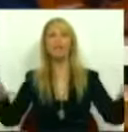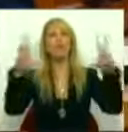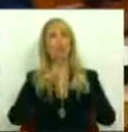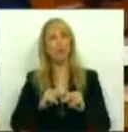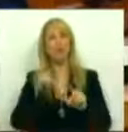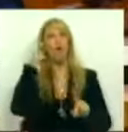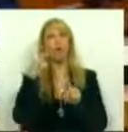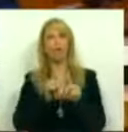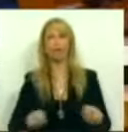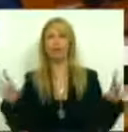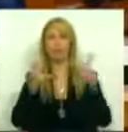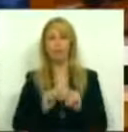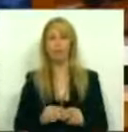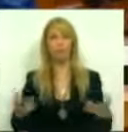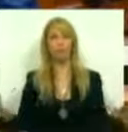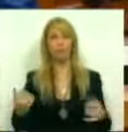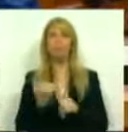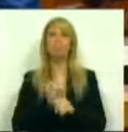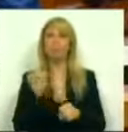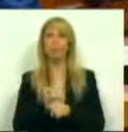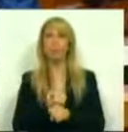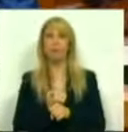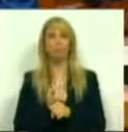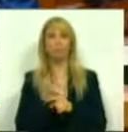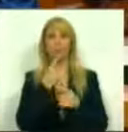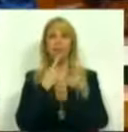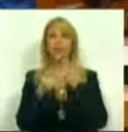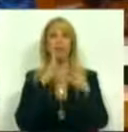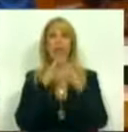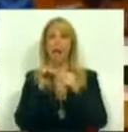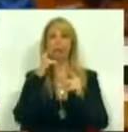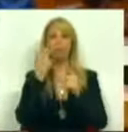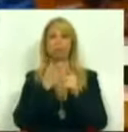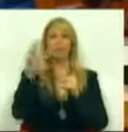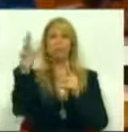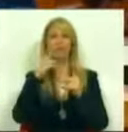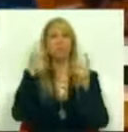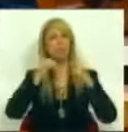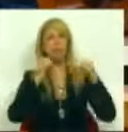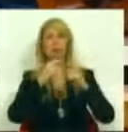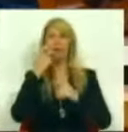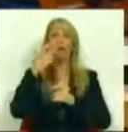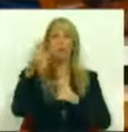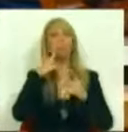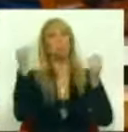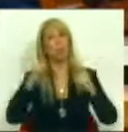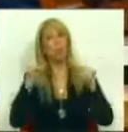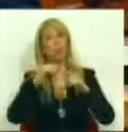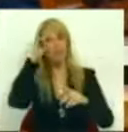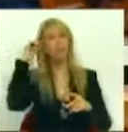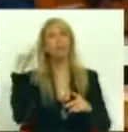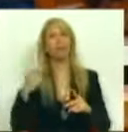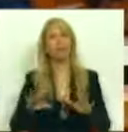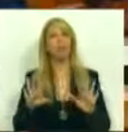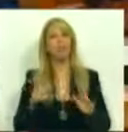objetivos. E é um trabalho de diálogo permanente, de concertação permanente, de consensos difíceis e